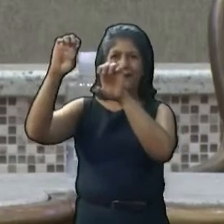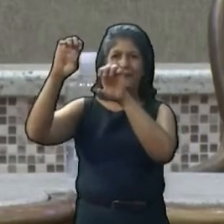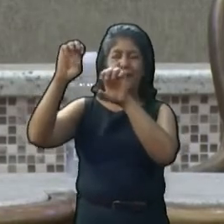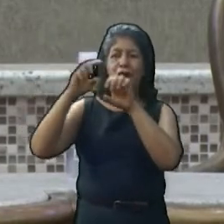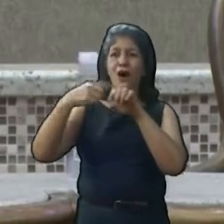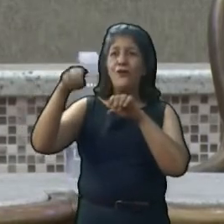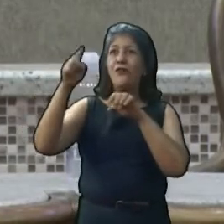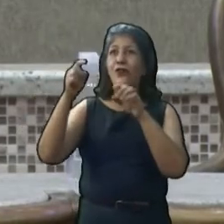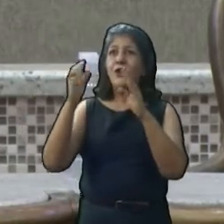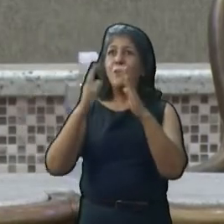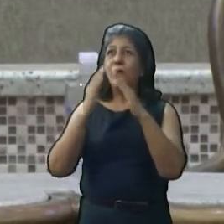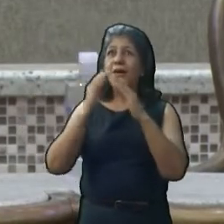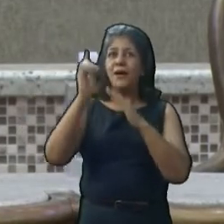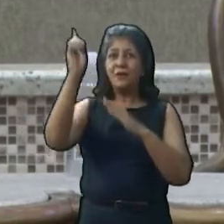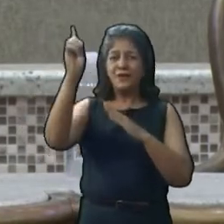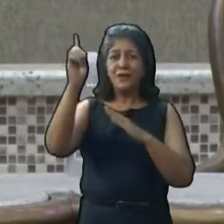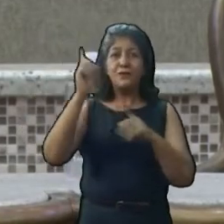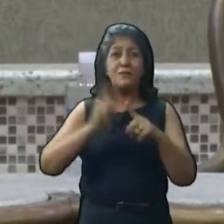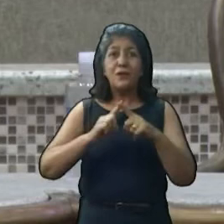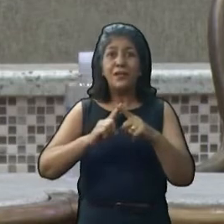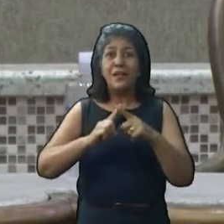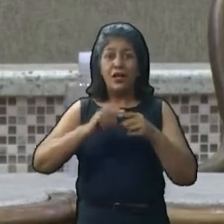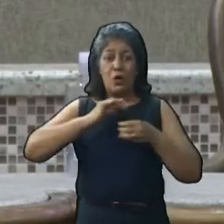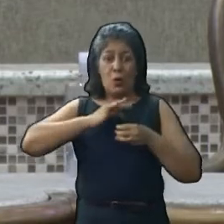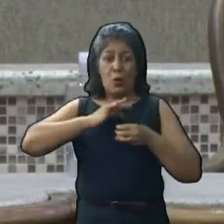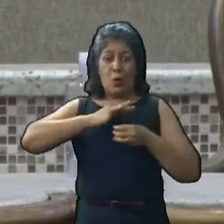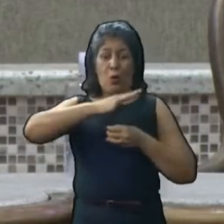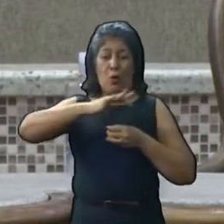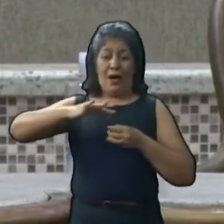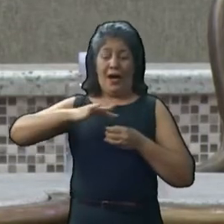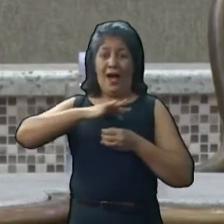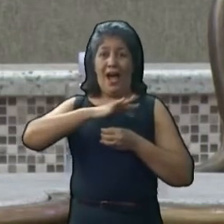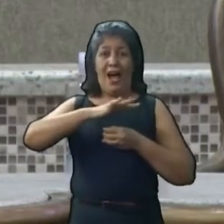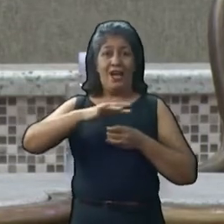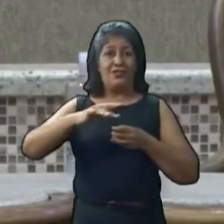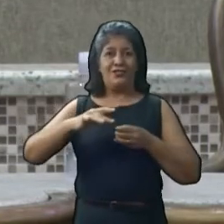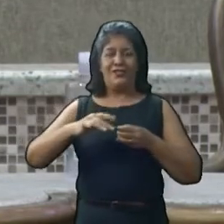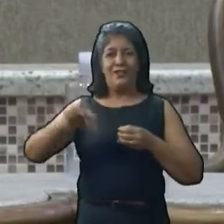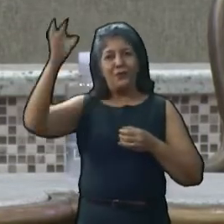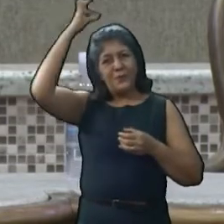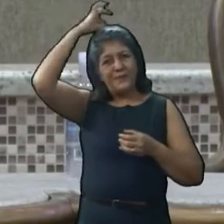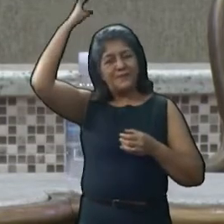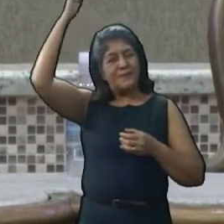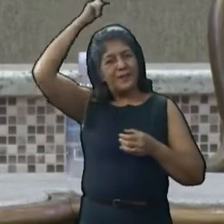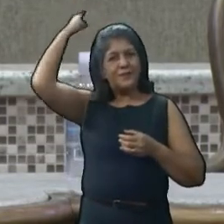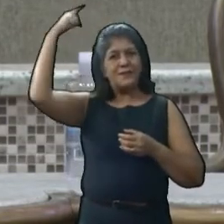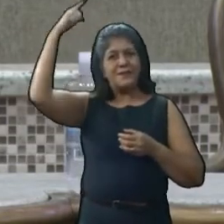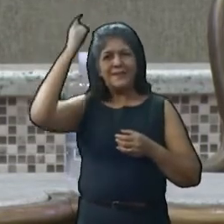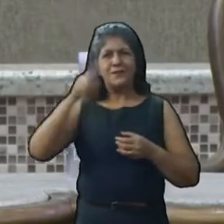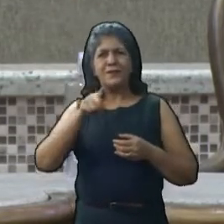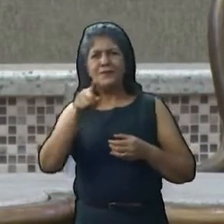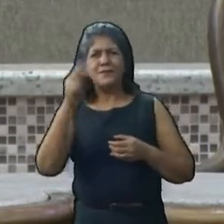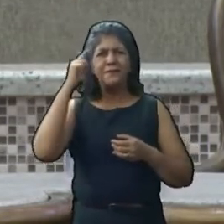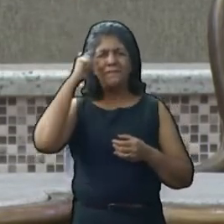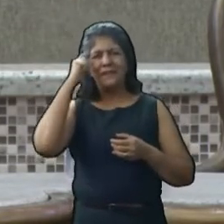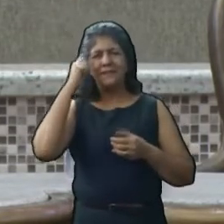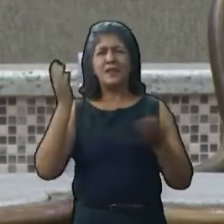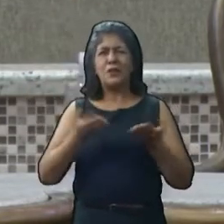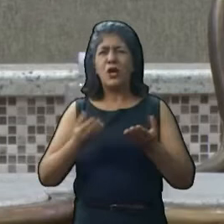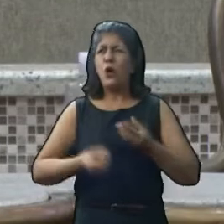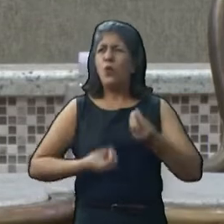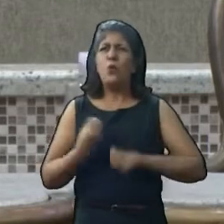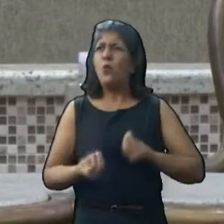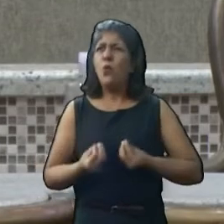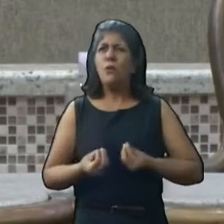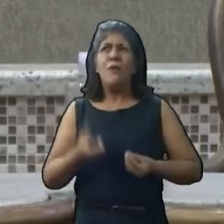ter uma experiência nítida e maravilhosa de caminhar com deus eu sei que você está dizendo no seu coração passou